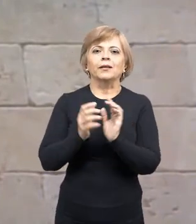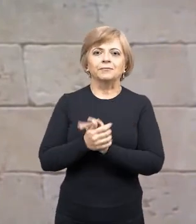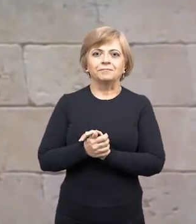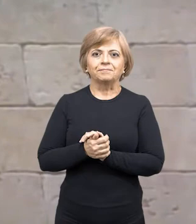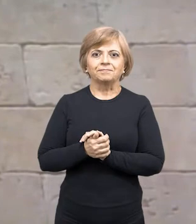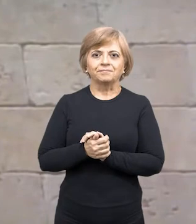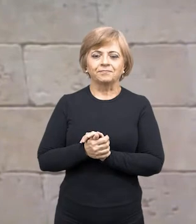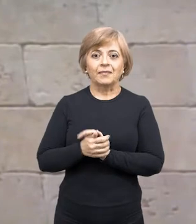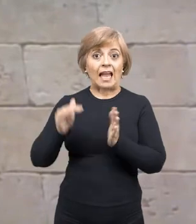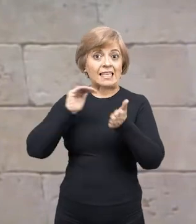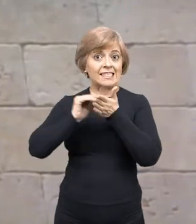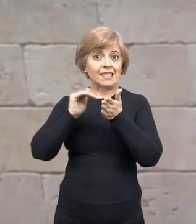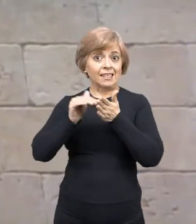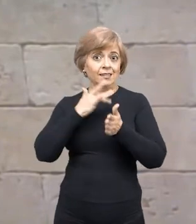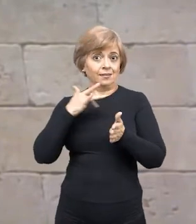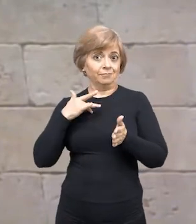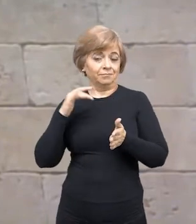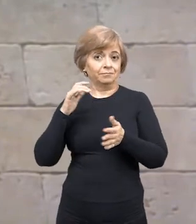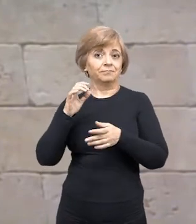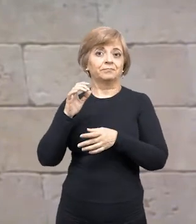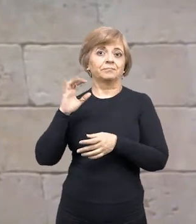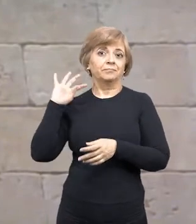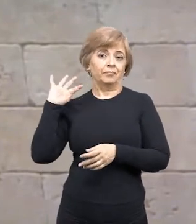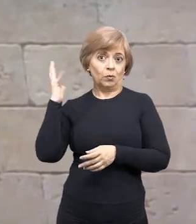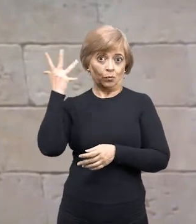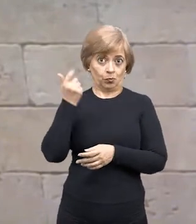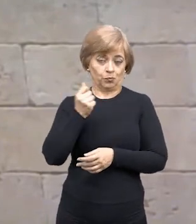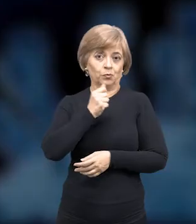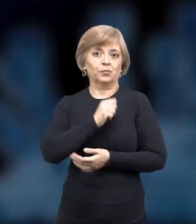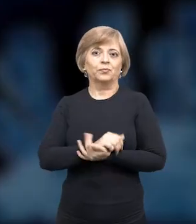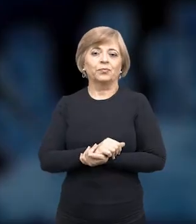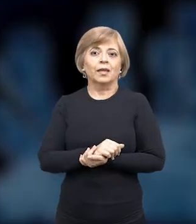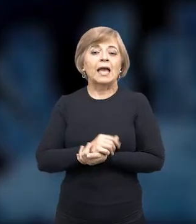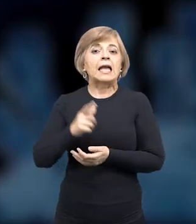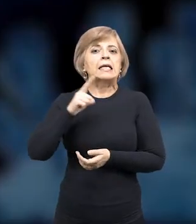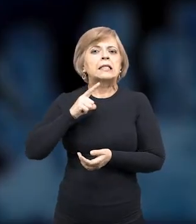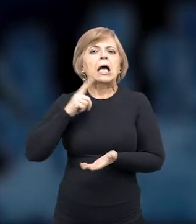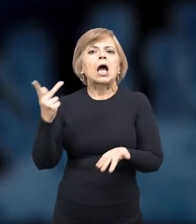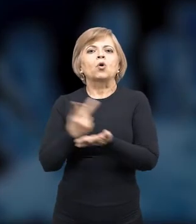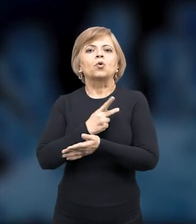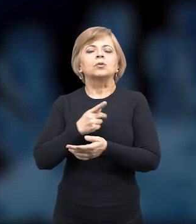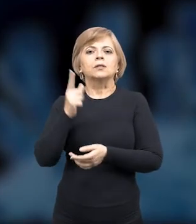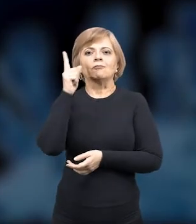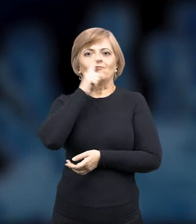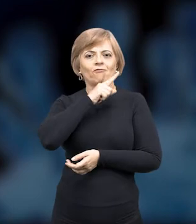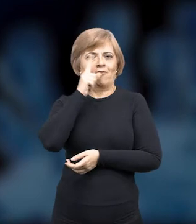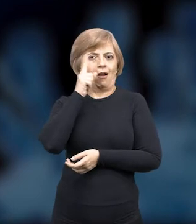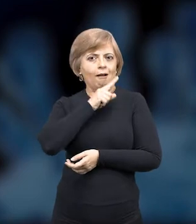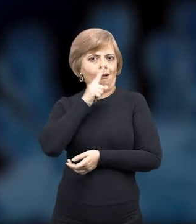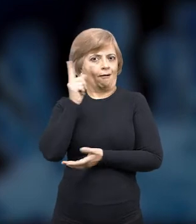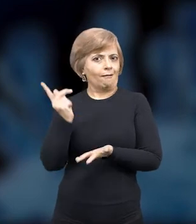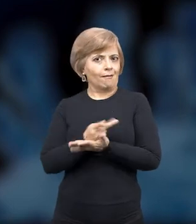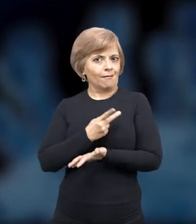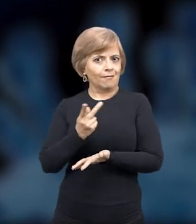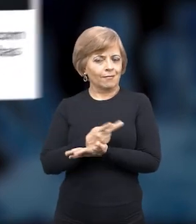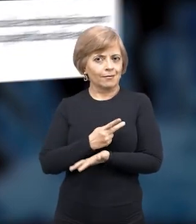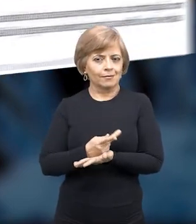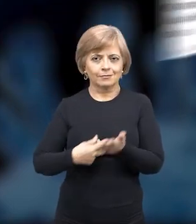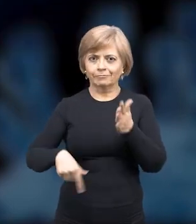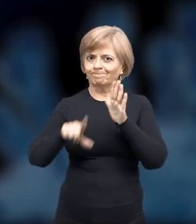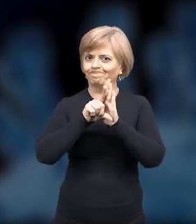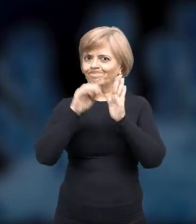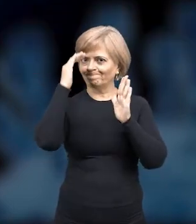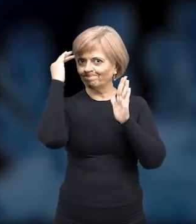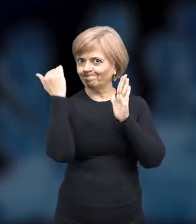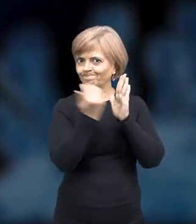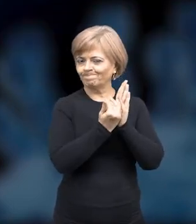pela Secretaria Estadual de Saúde do Estado do Rio de Janeiro, foi que houve diversas falhas, diversas ilegalidades. A maior parte